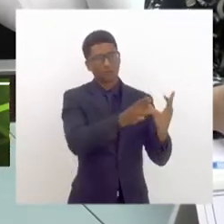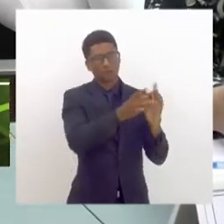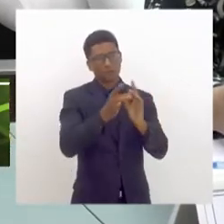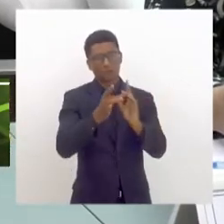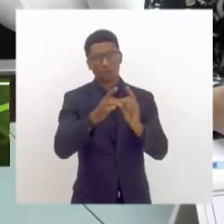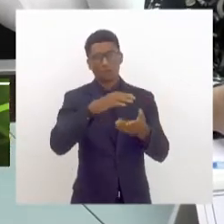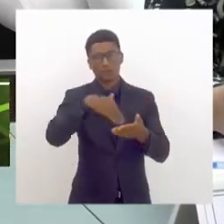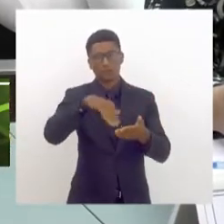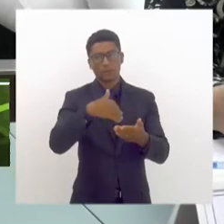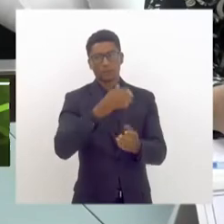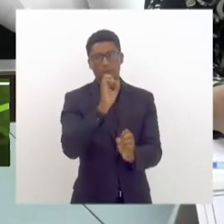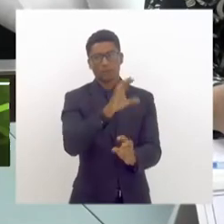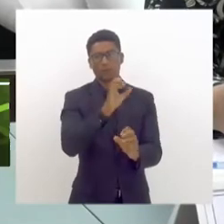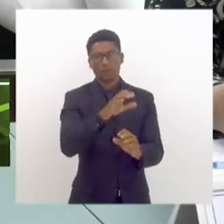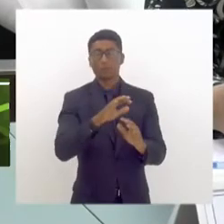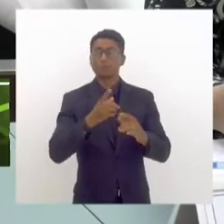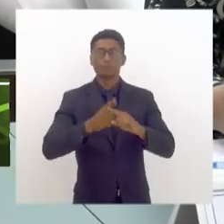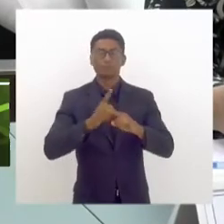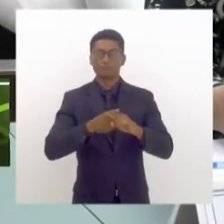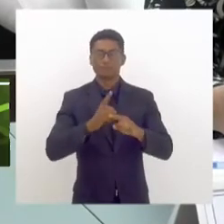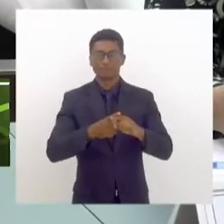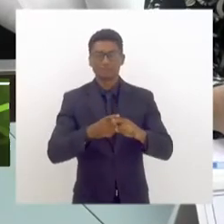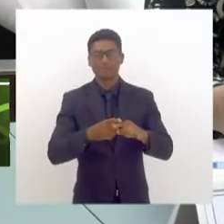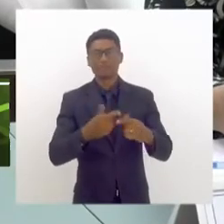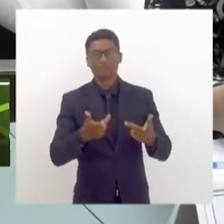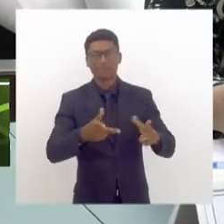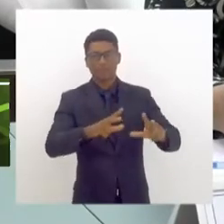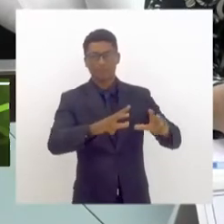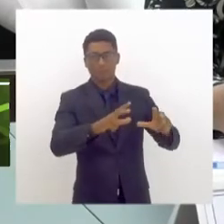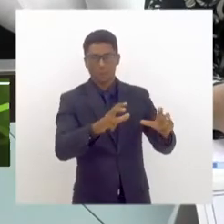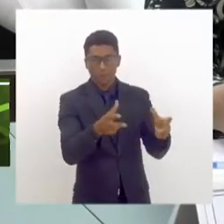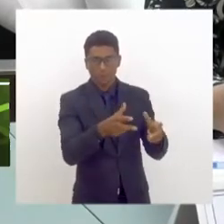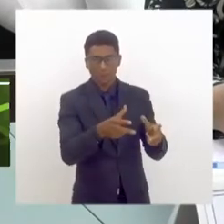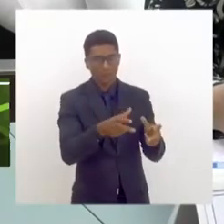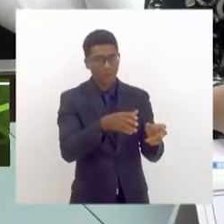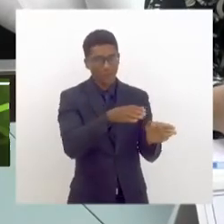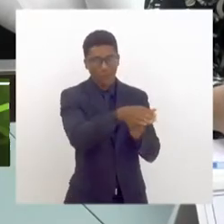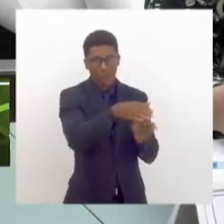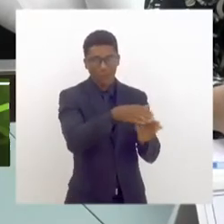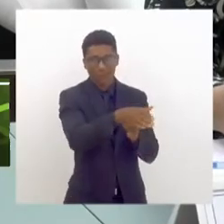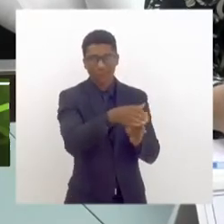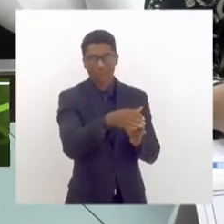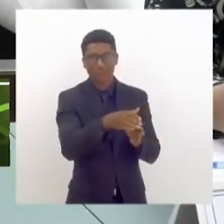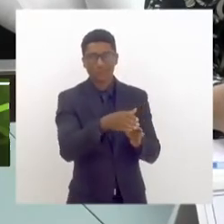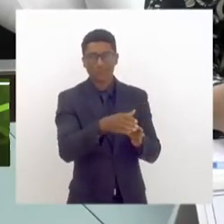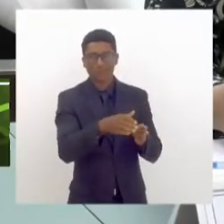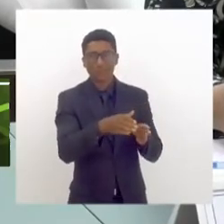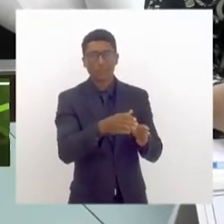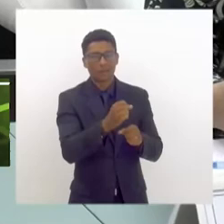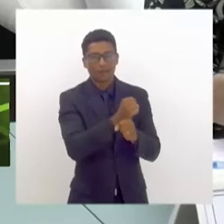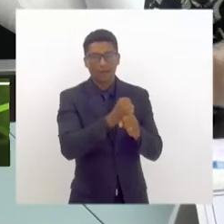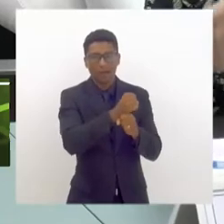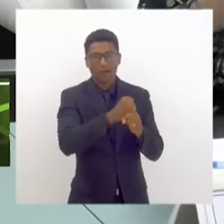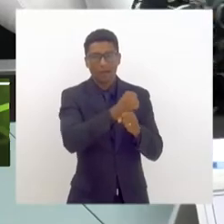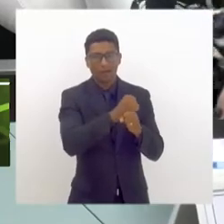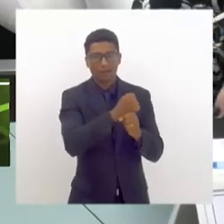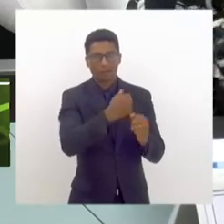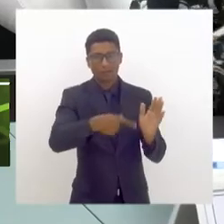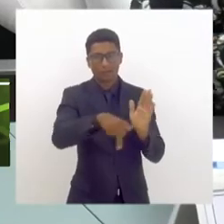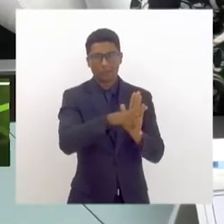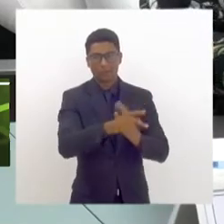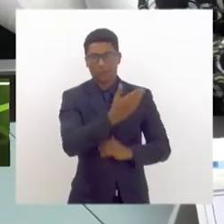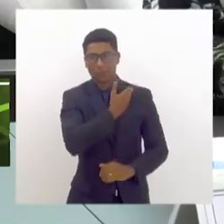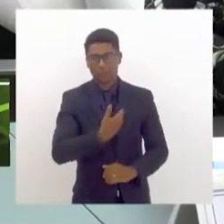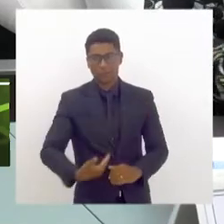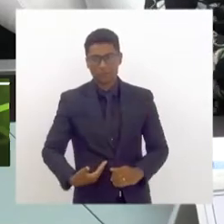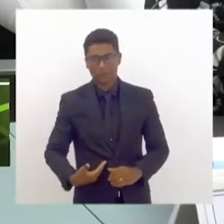Educação. Como o Conselho, durante muitos anos, foi um órgão de governo, durante muitos anos isso ocorreu, então a gente precisa tomar esse